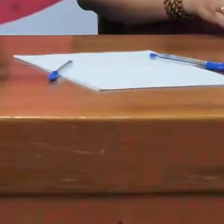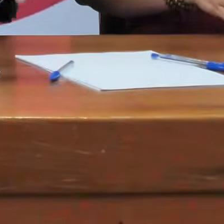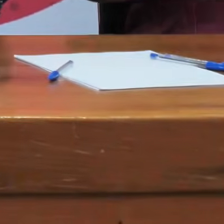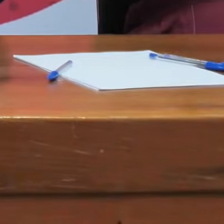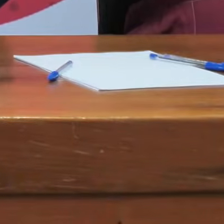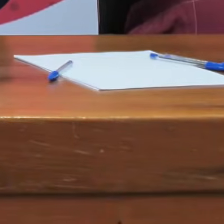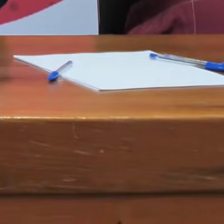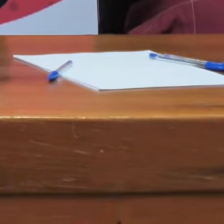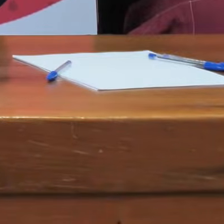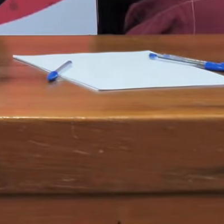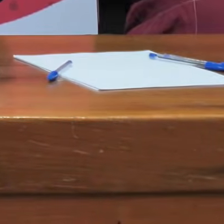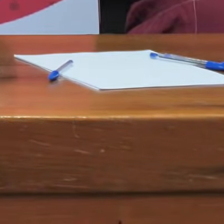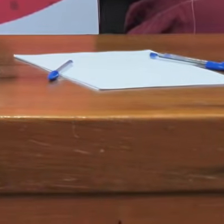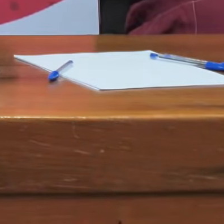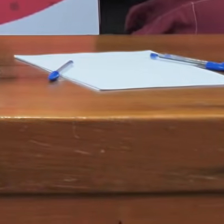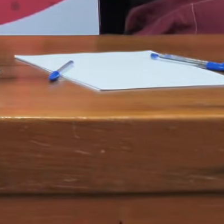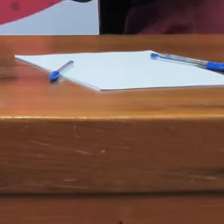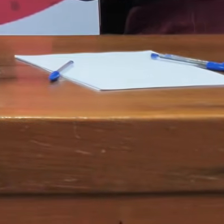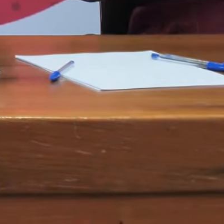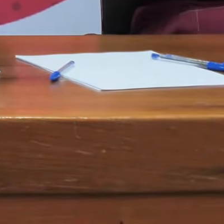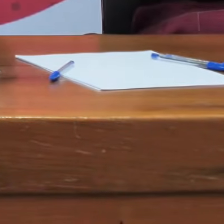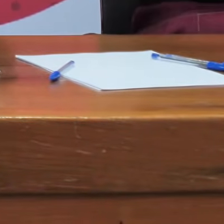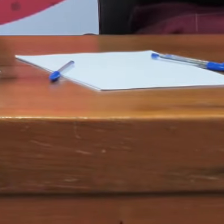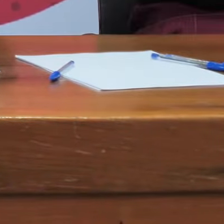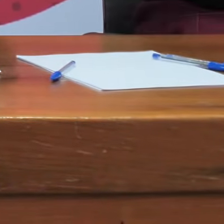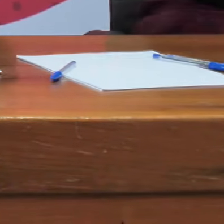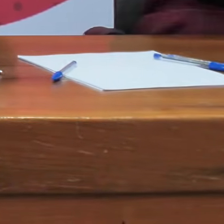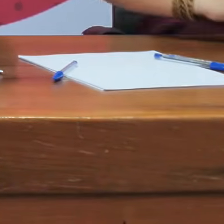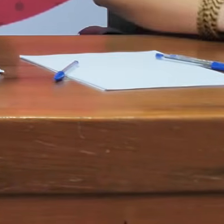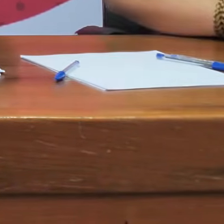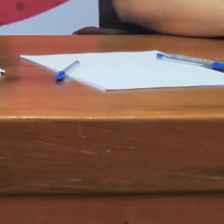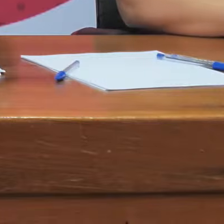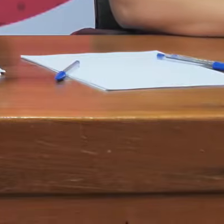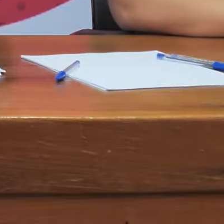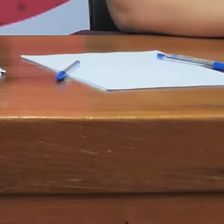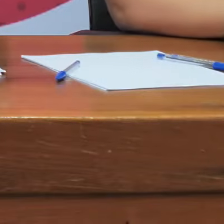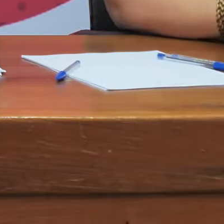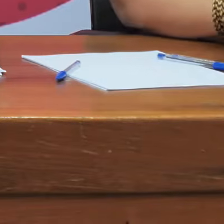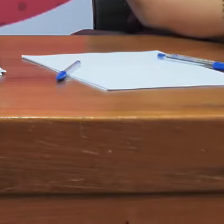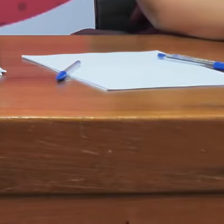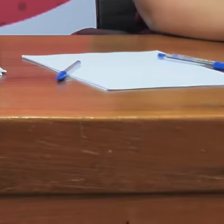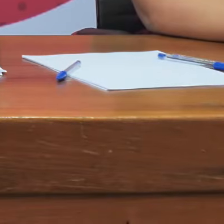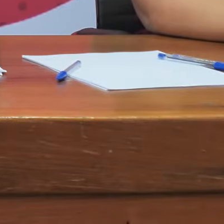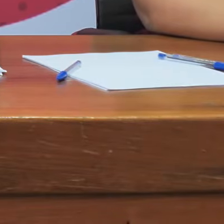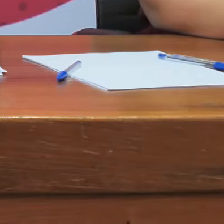podia ir começando, daqui a pouco ele chega, faz uma fala, não é?